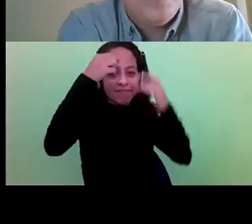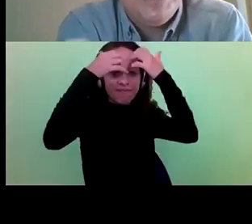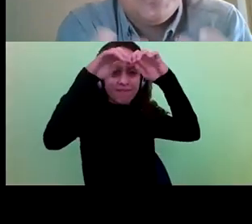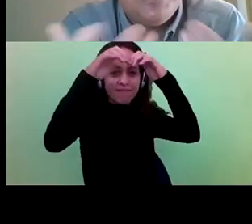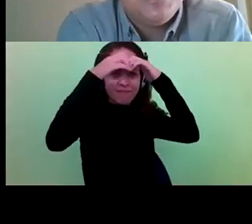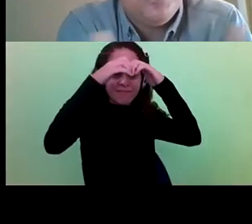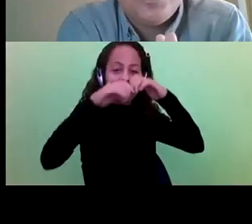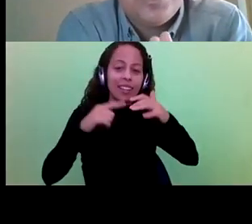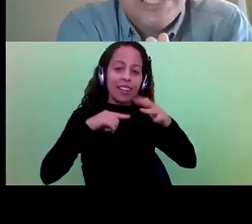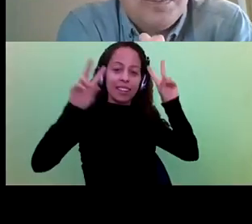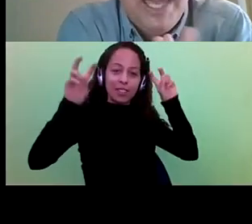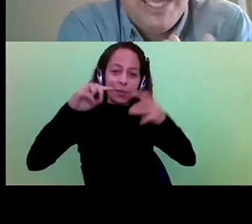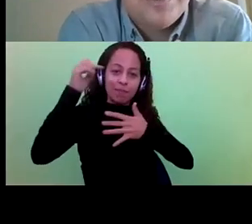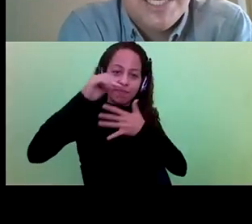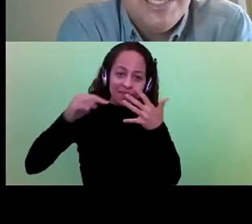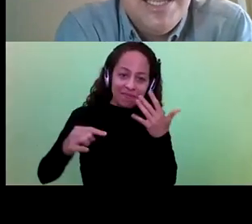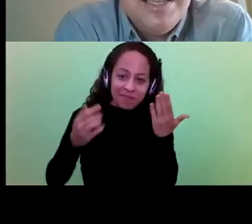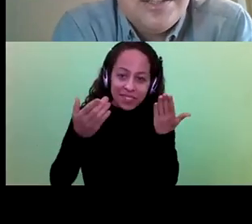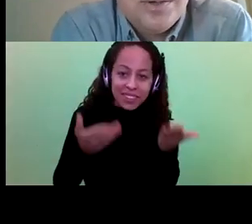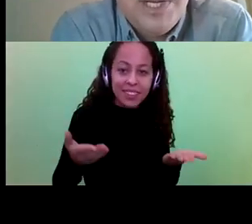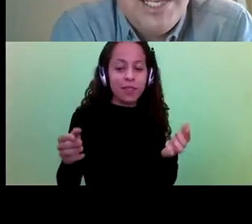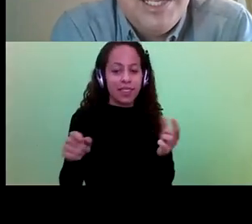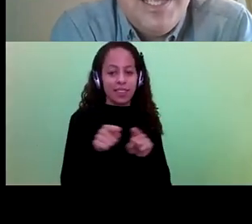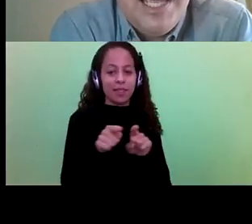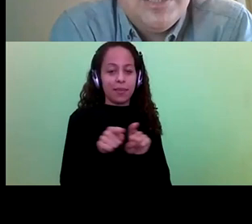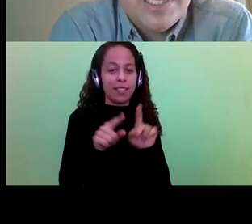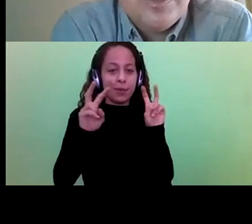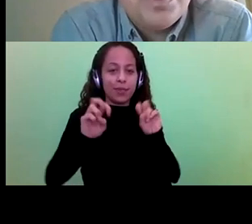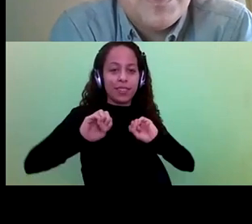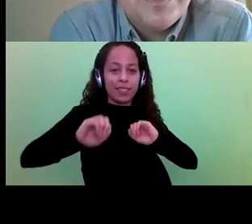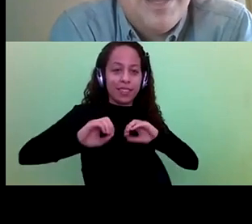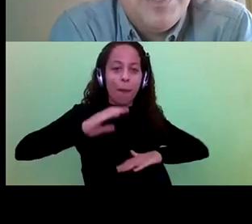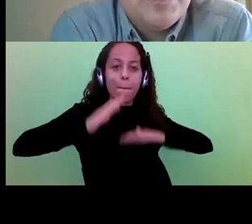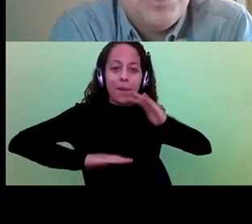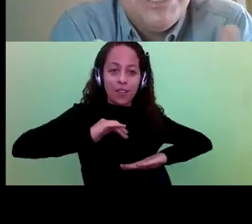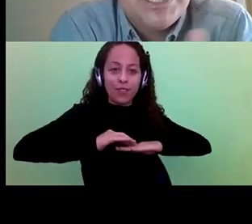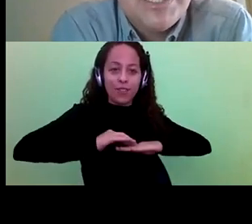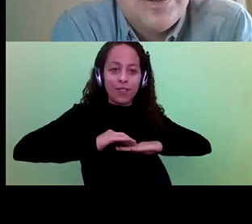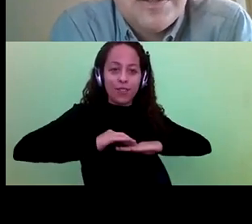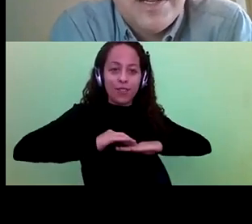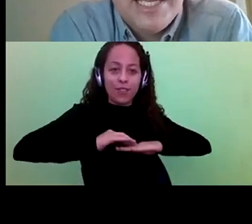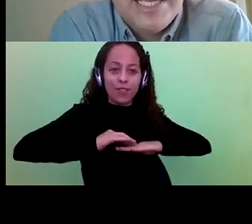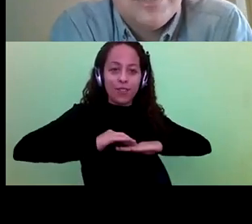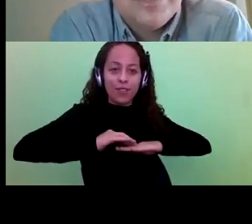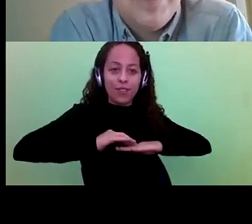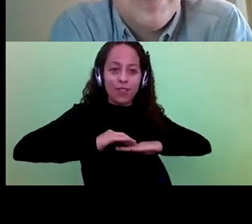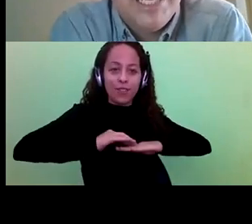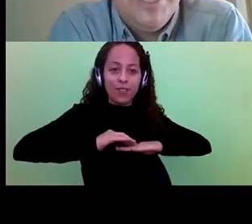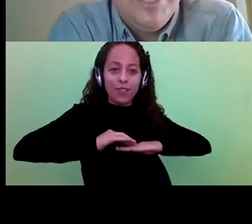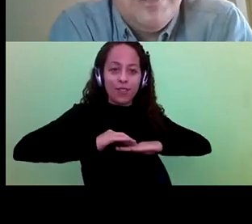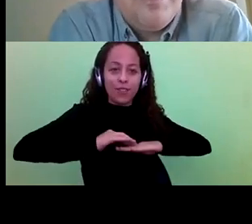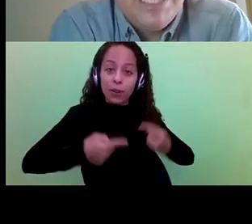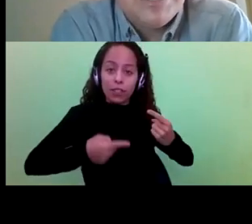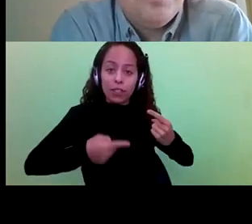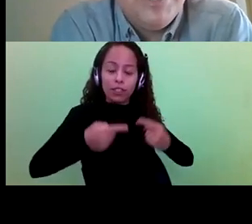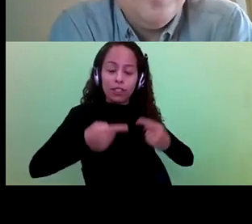refletir junto esses e outros aspectos aí sobre educação profissional e as políticas educacionais de